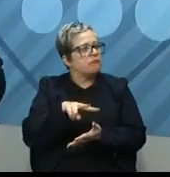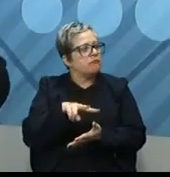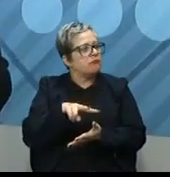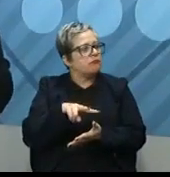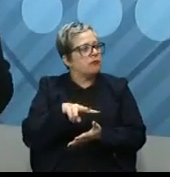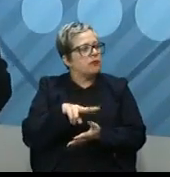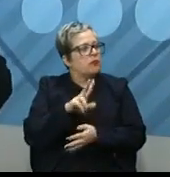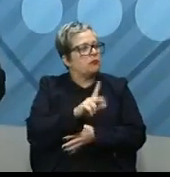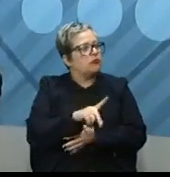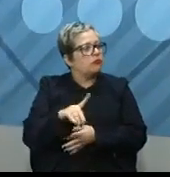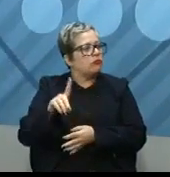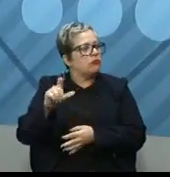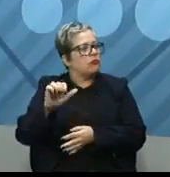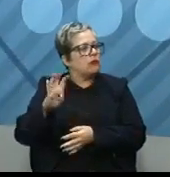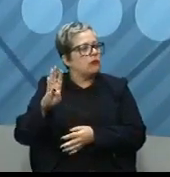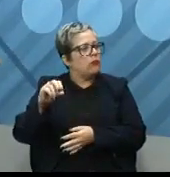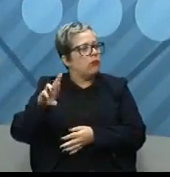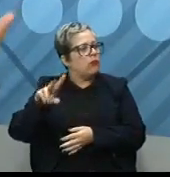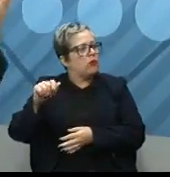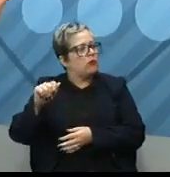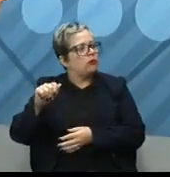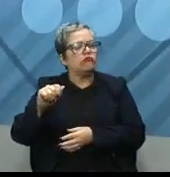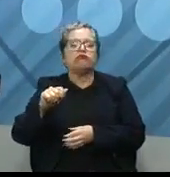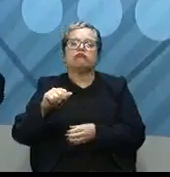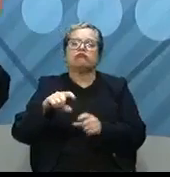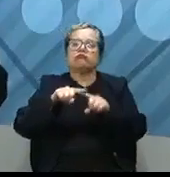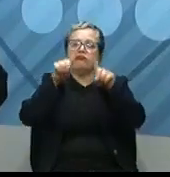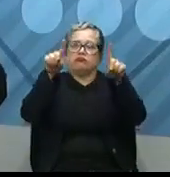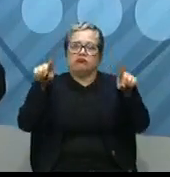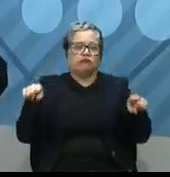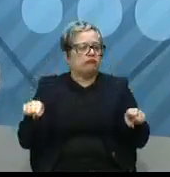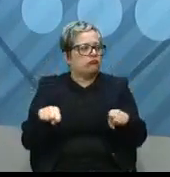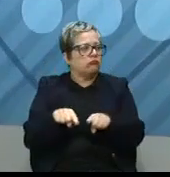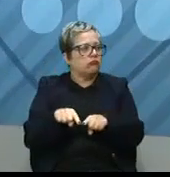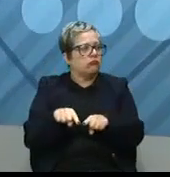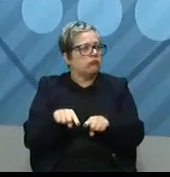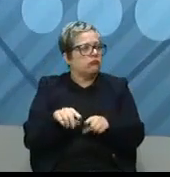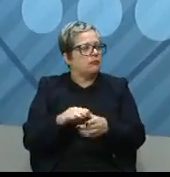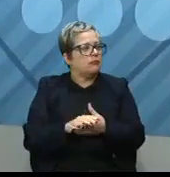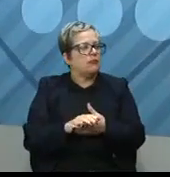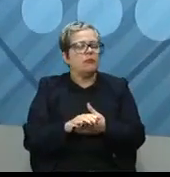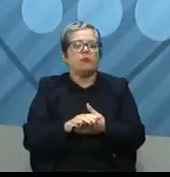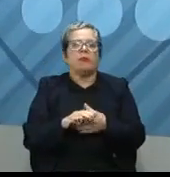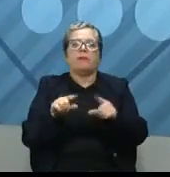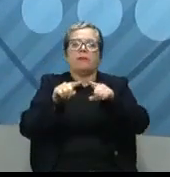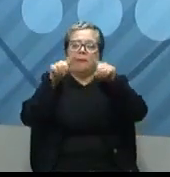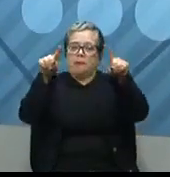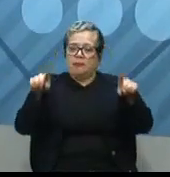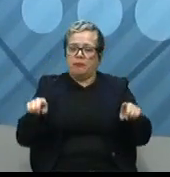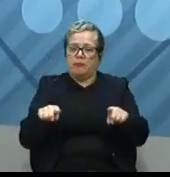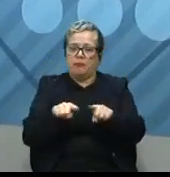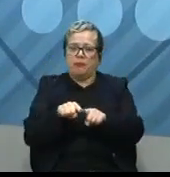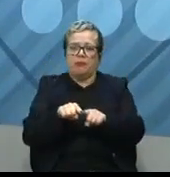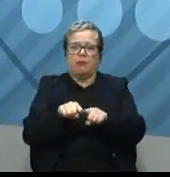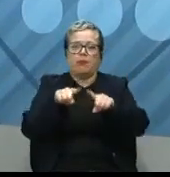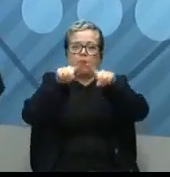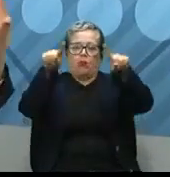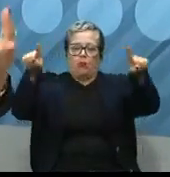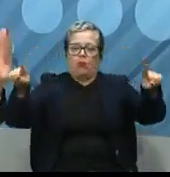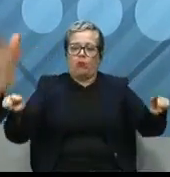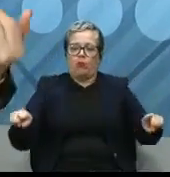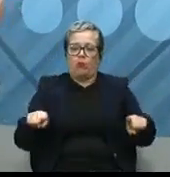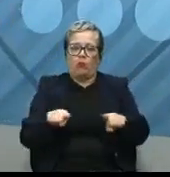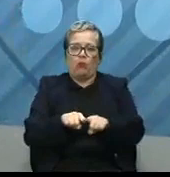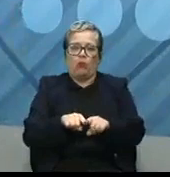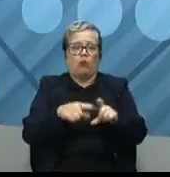então com a professora Débora, alguns tipos de matrizes. Então, nós vimos aí uma matriz quadrangular, uma matriz retangular,